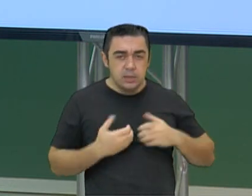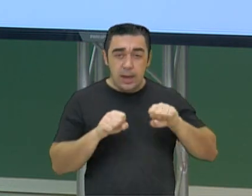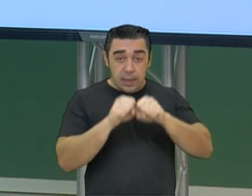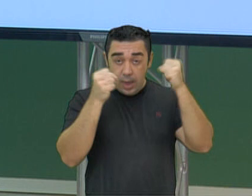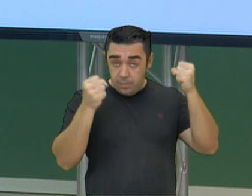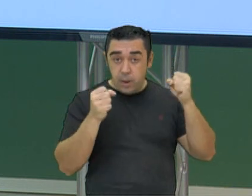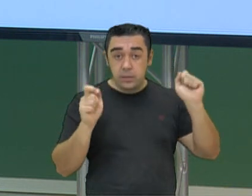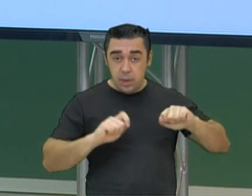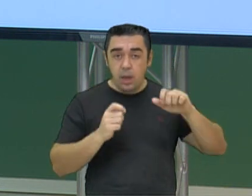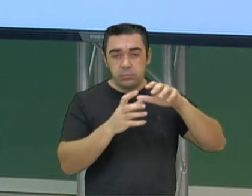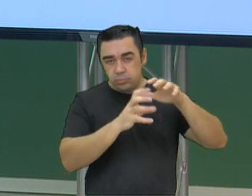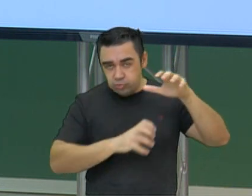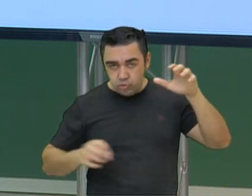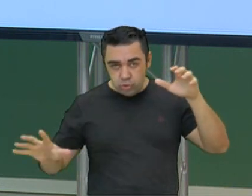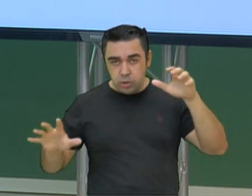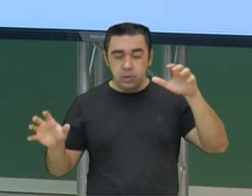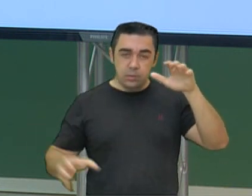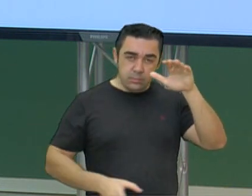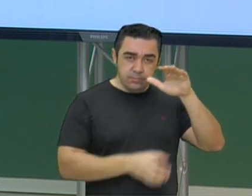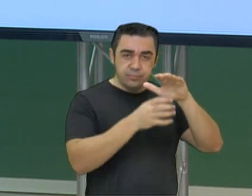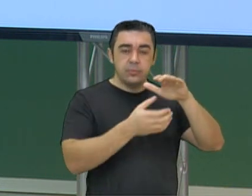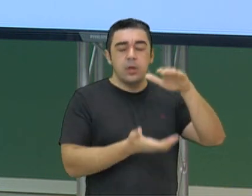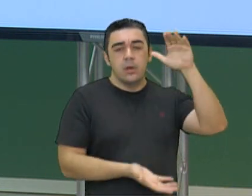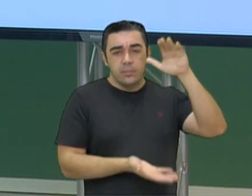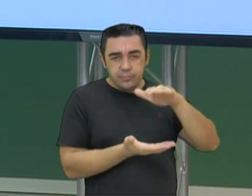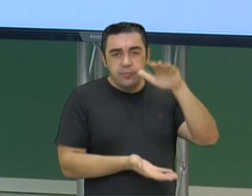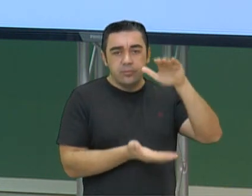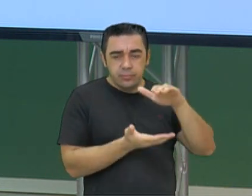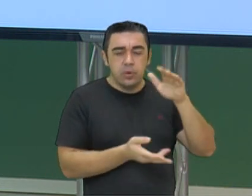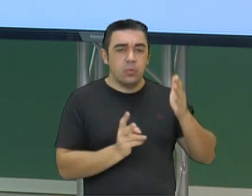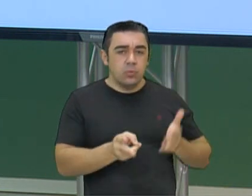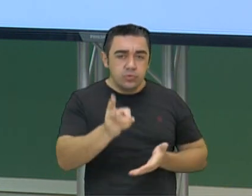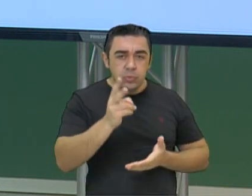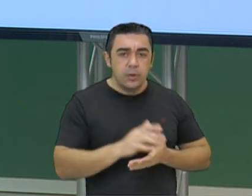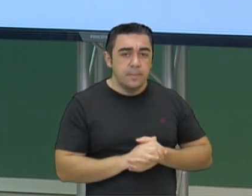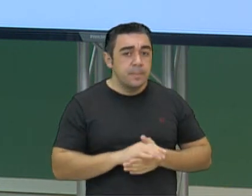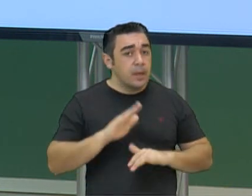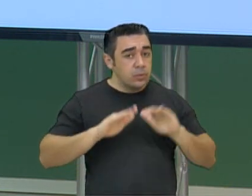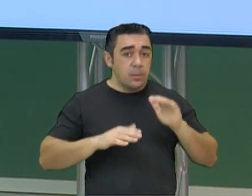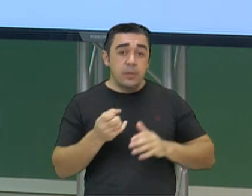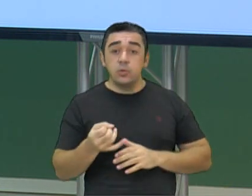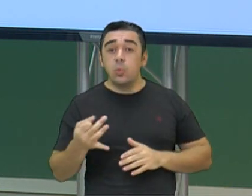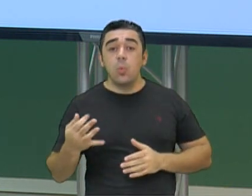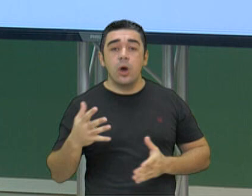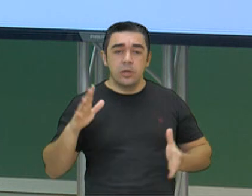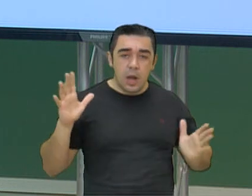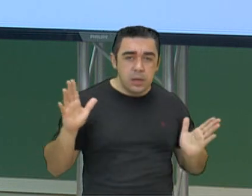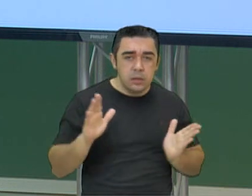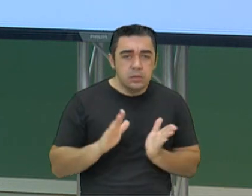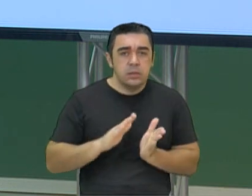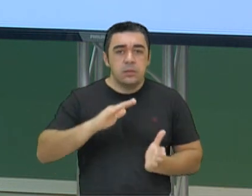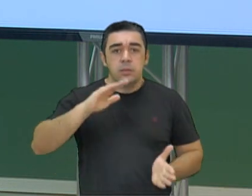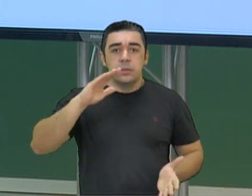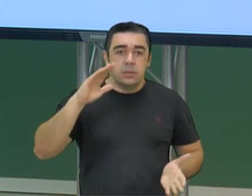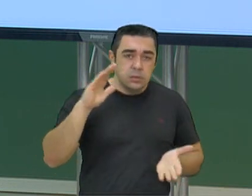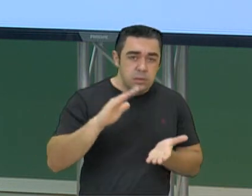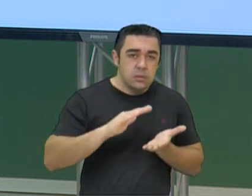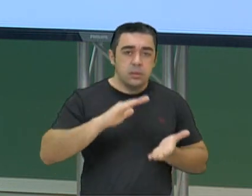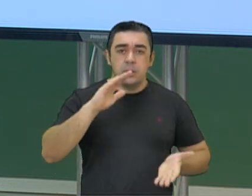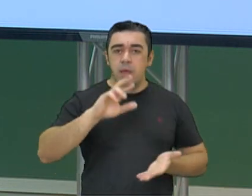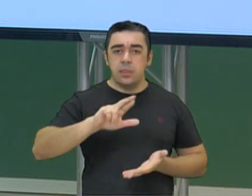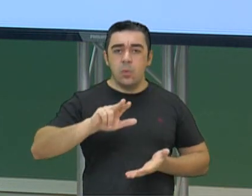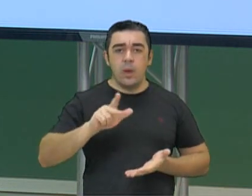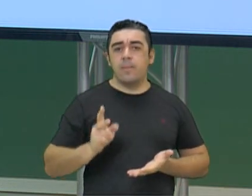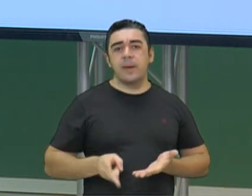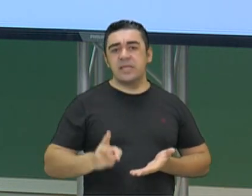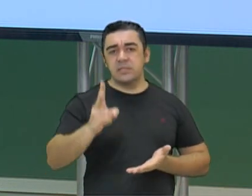Porque elas perdem essa propriedade, essa constante elástica aí. Né? E depende o quanto que ela deforma. Isso não é um processo para sempre, vamos